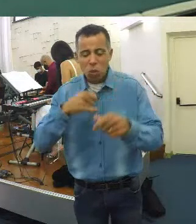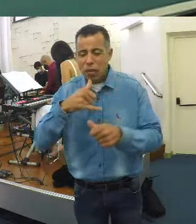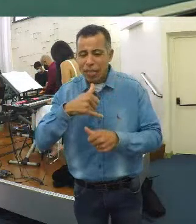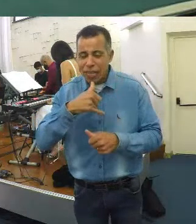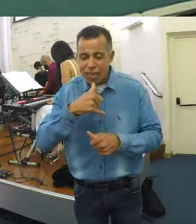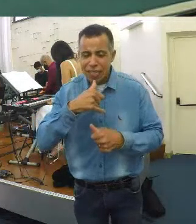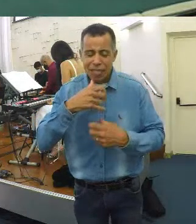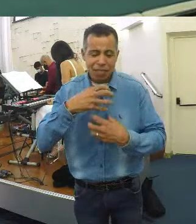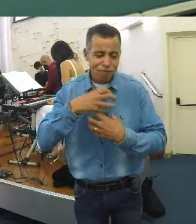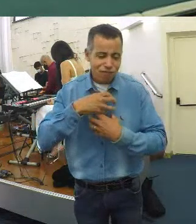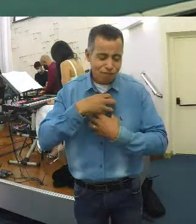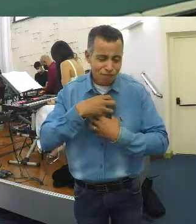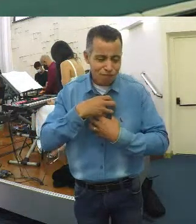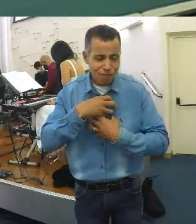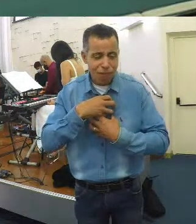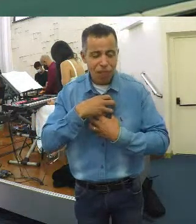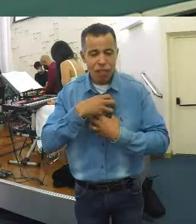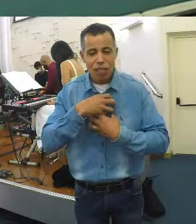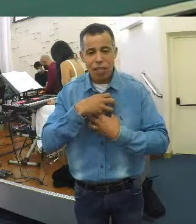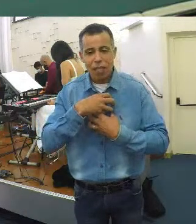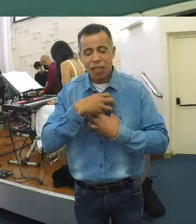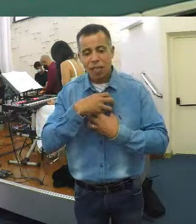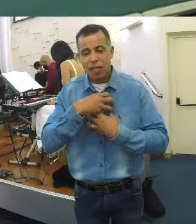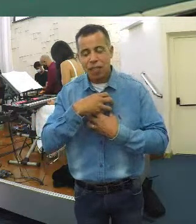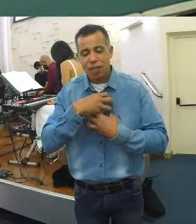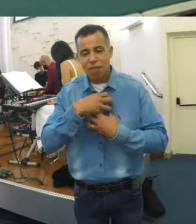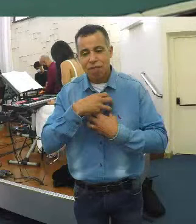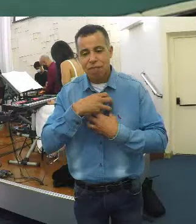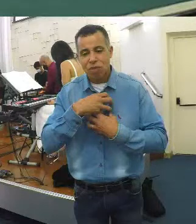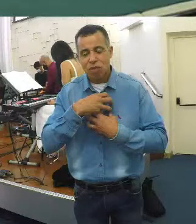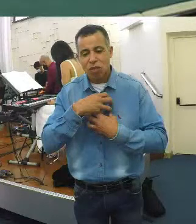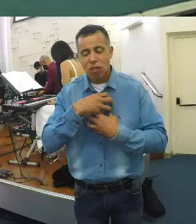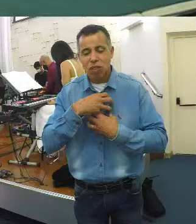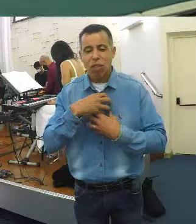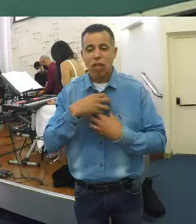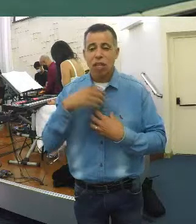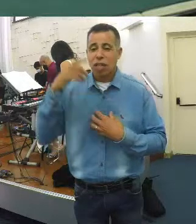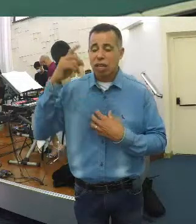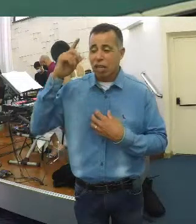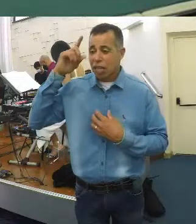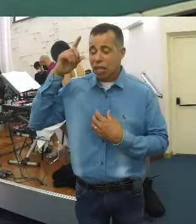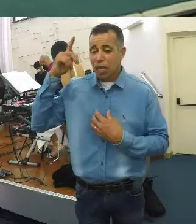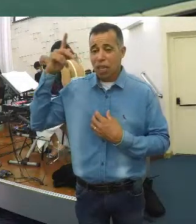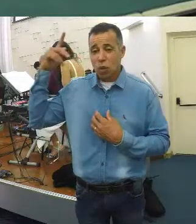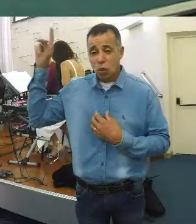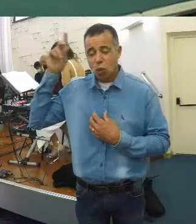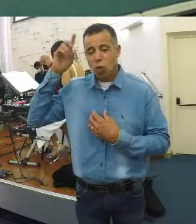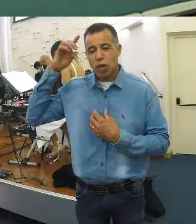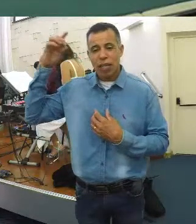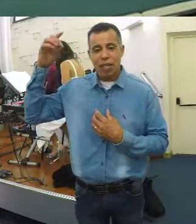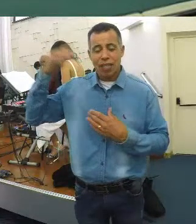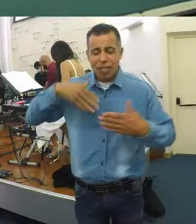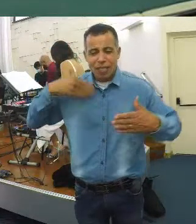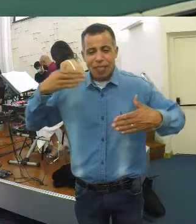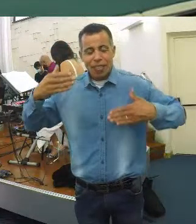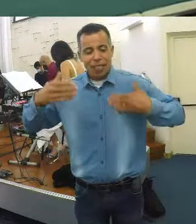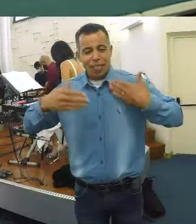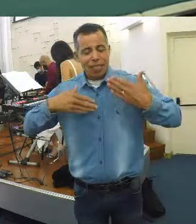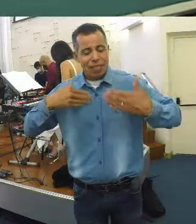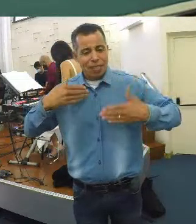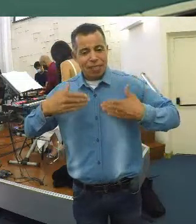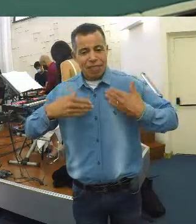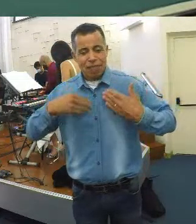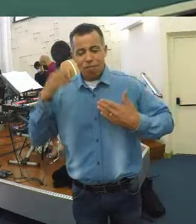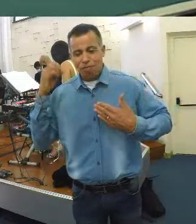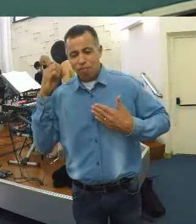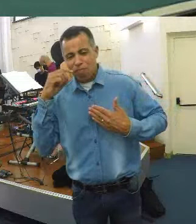desmotivados, tomados por pessimismo. Ó Deus, que a Tua alegria seja percebida